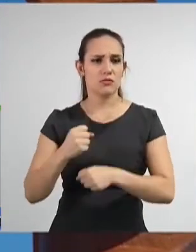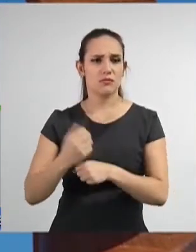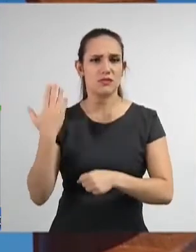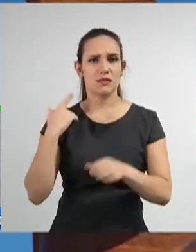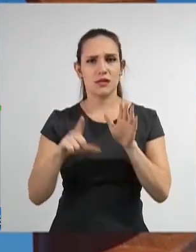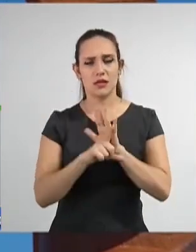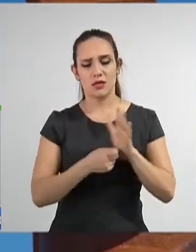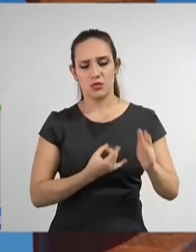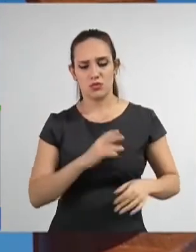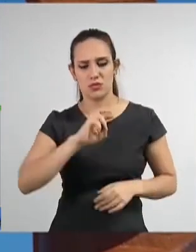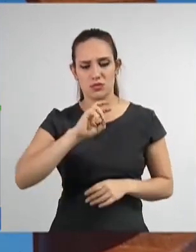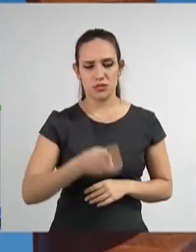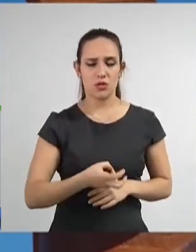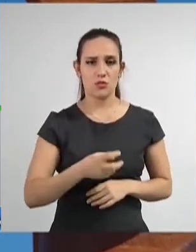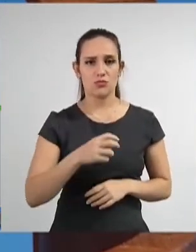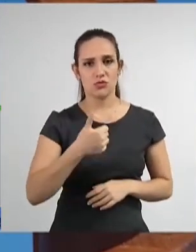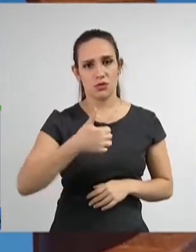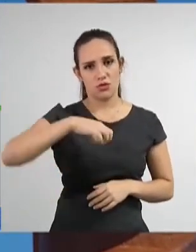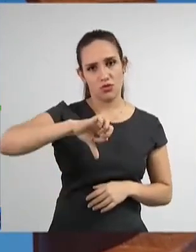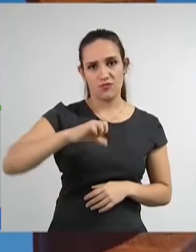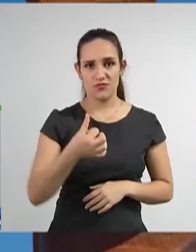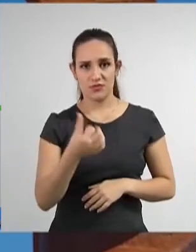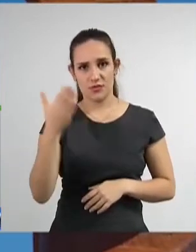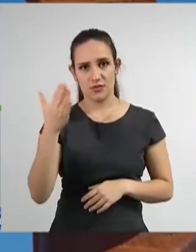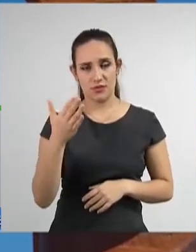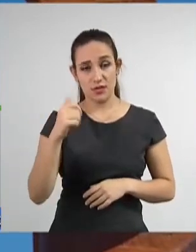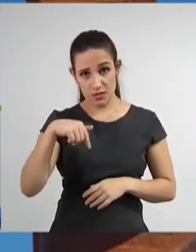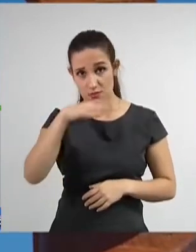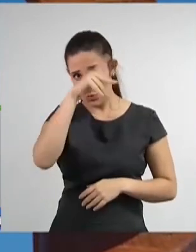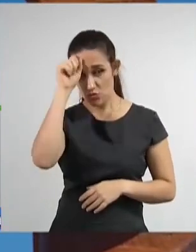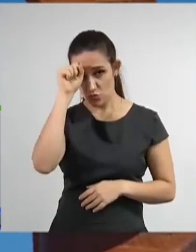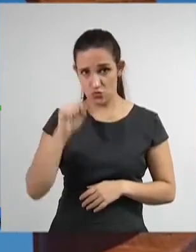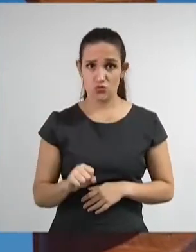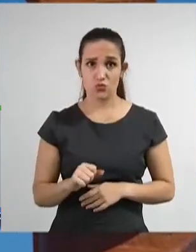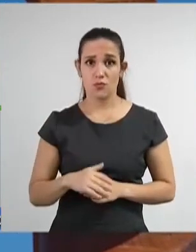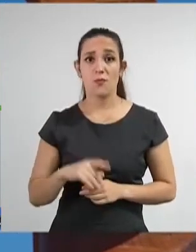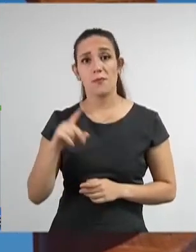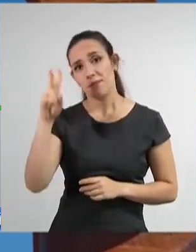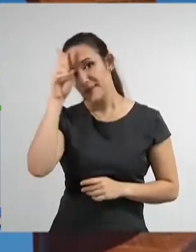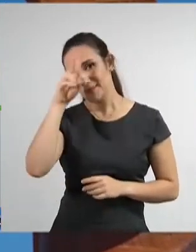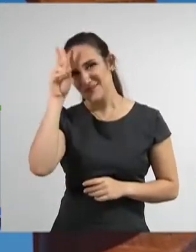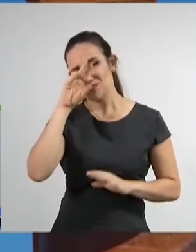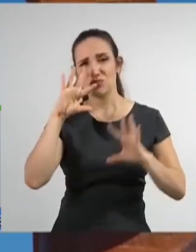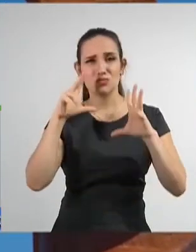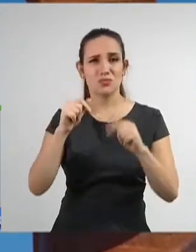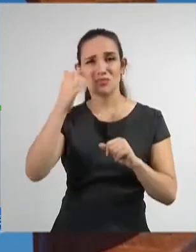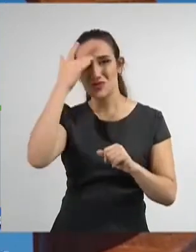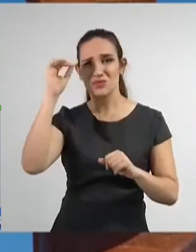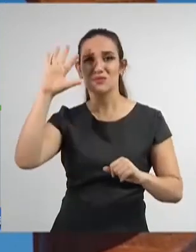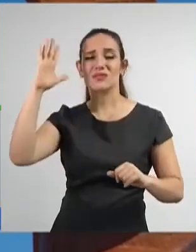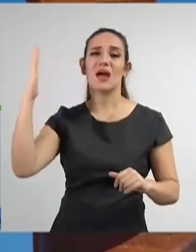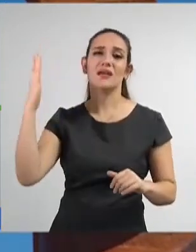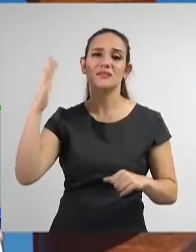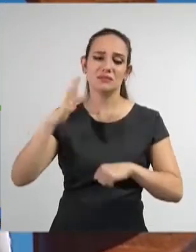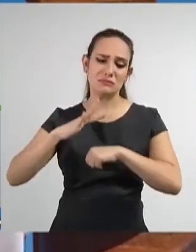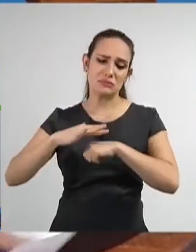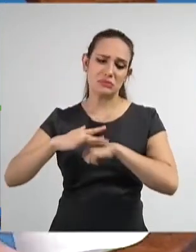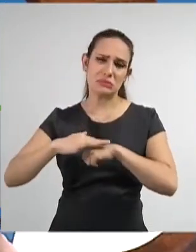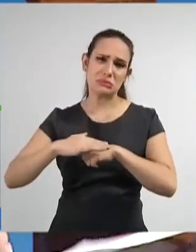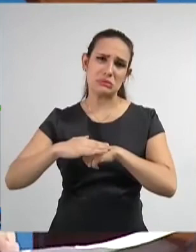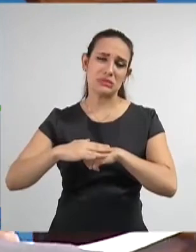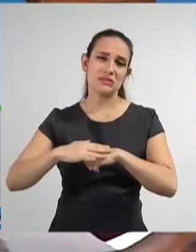Lei 5.196 aqui em Mato Grosso do Sul, em memória das vítimas de acidentes e doenças do